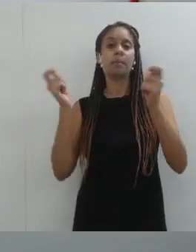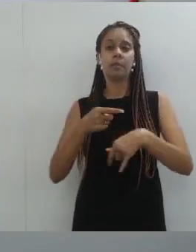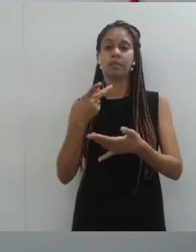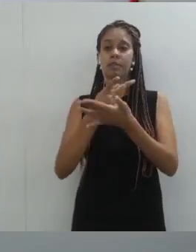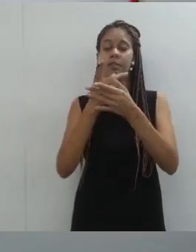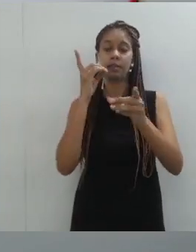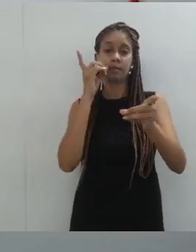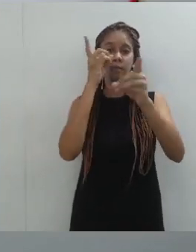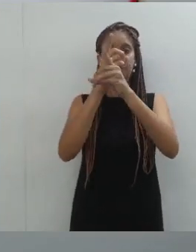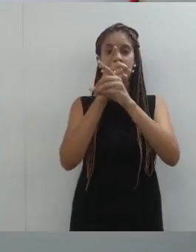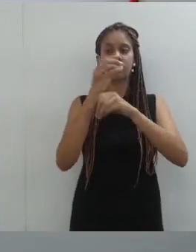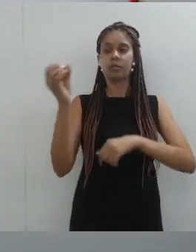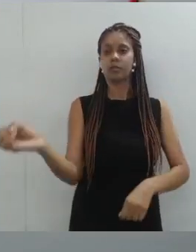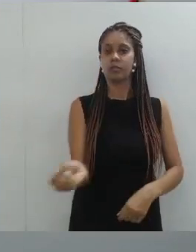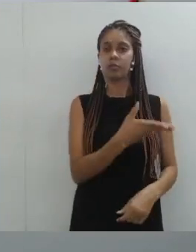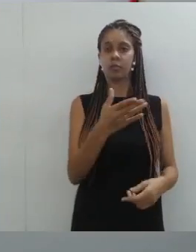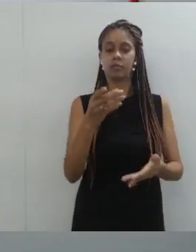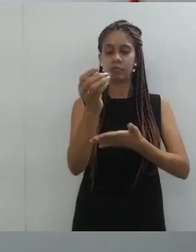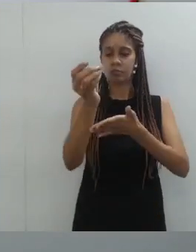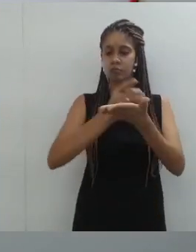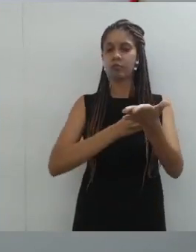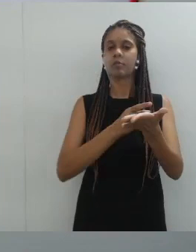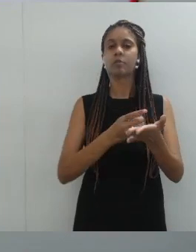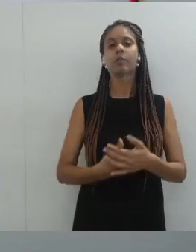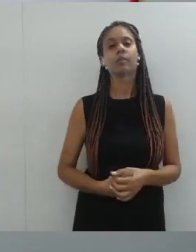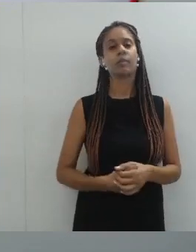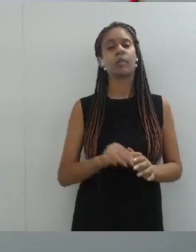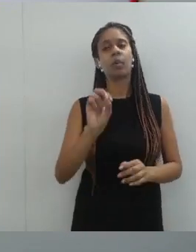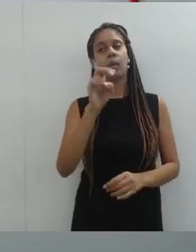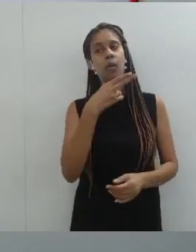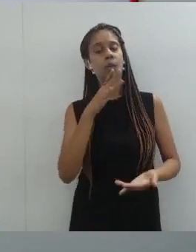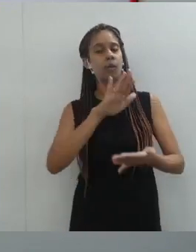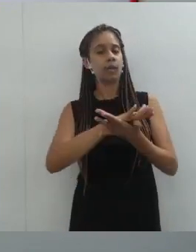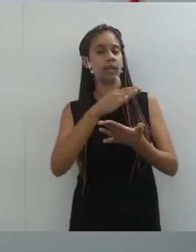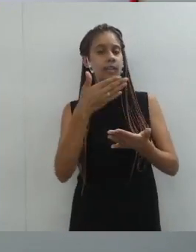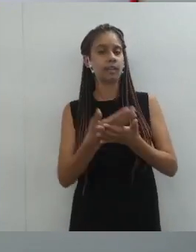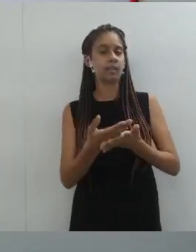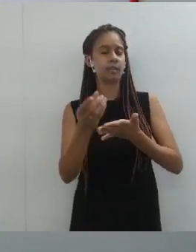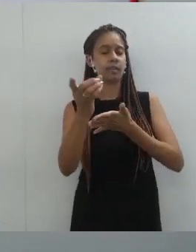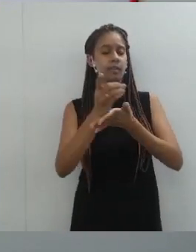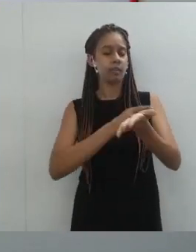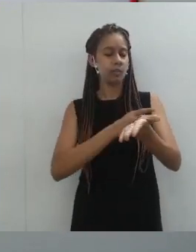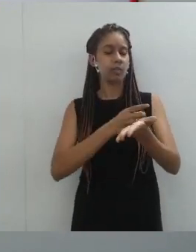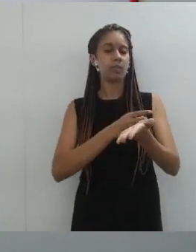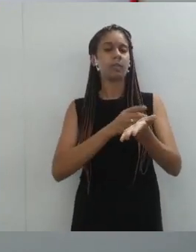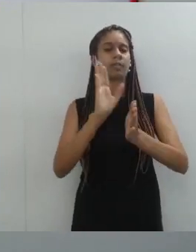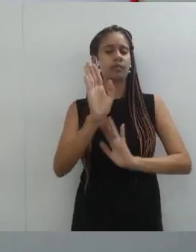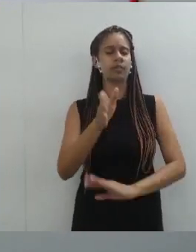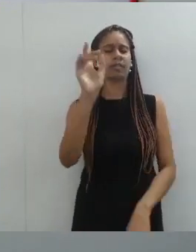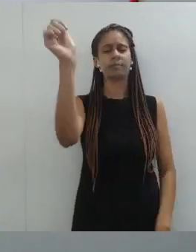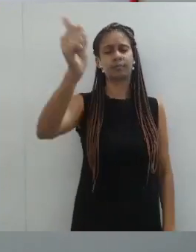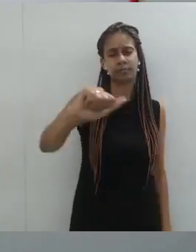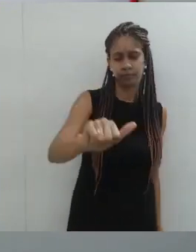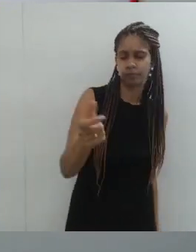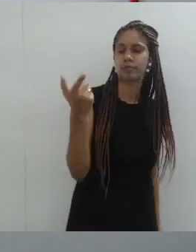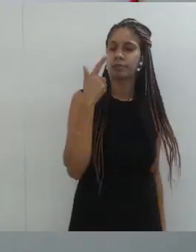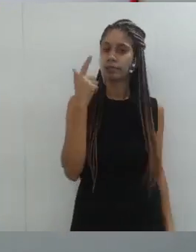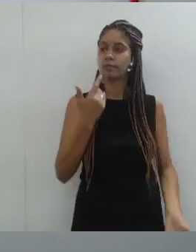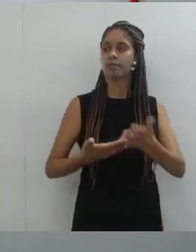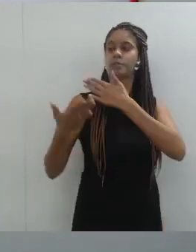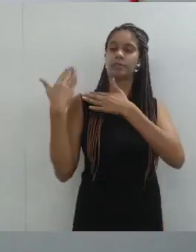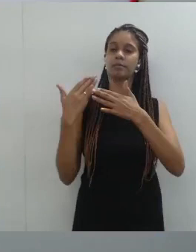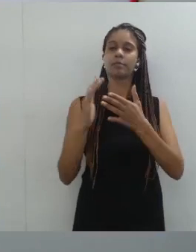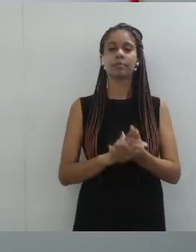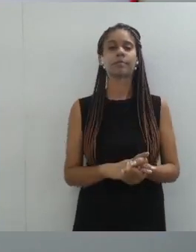Podemos encontrar novos documentos ou reinterpretar documentos já analisados. Segundo o historiador